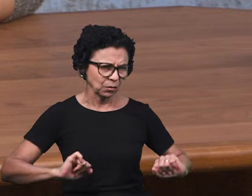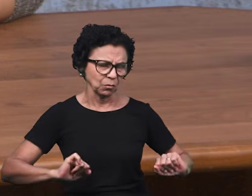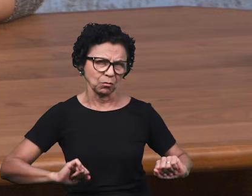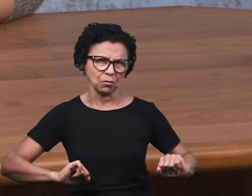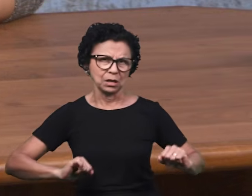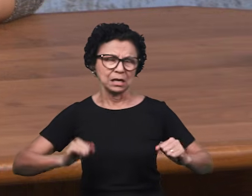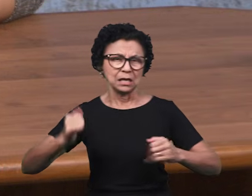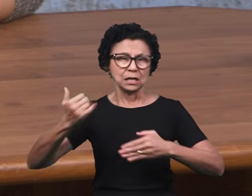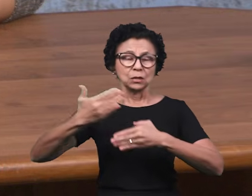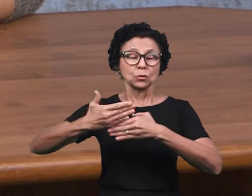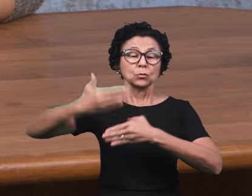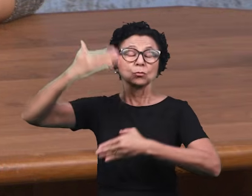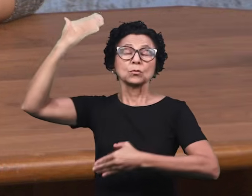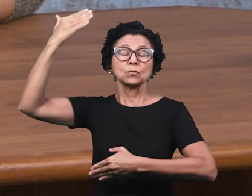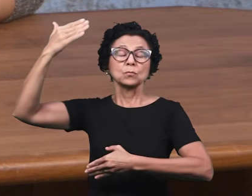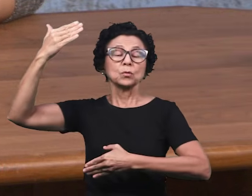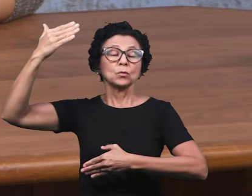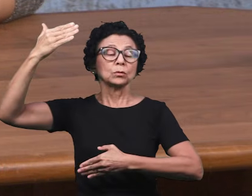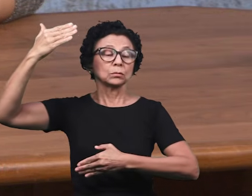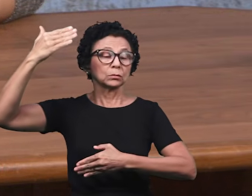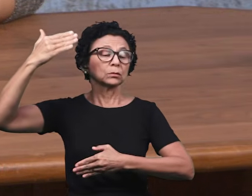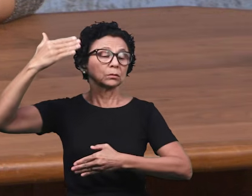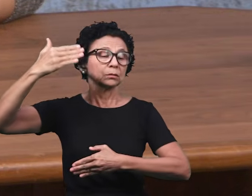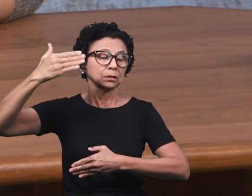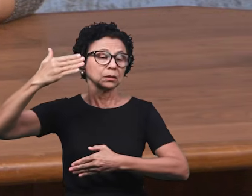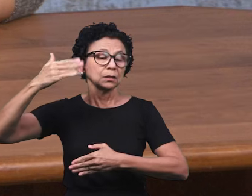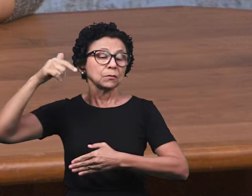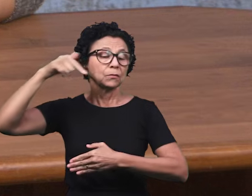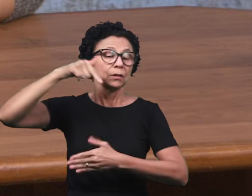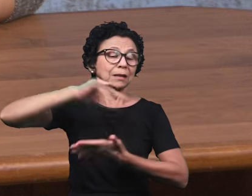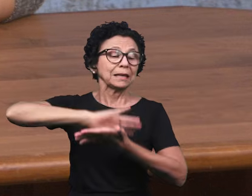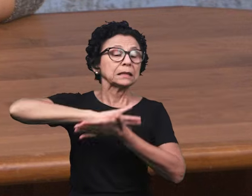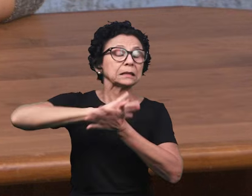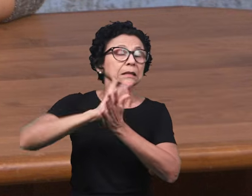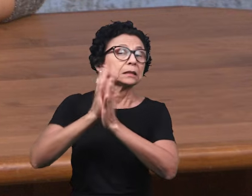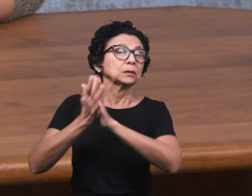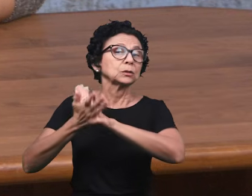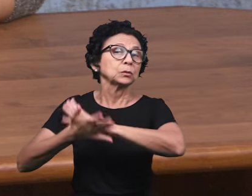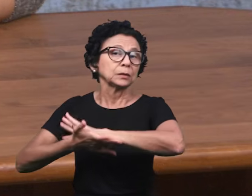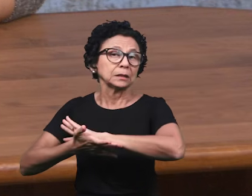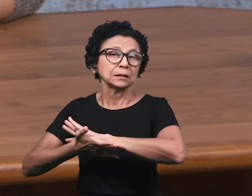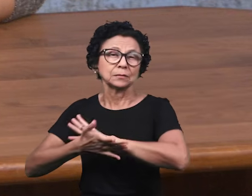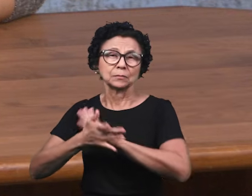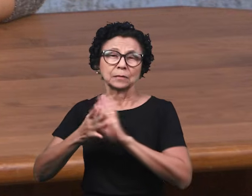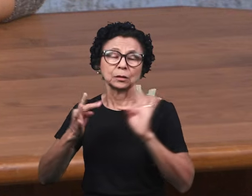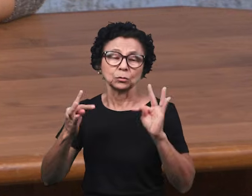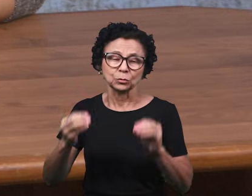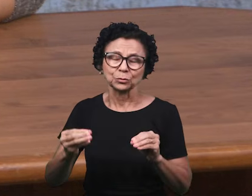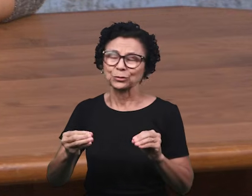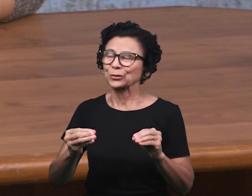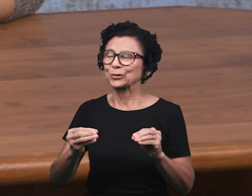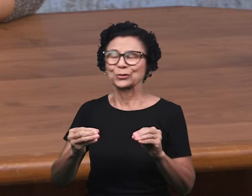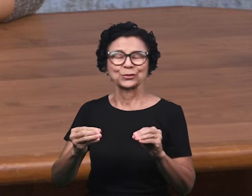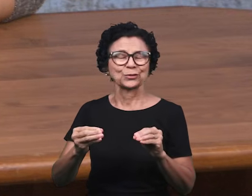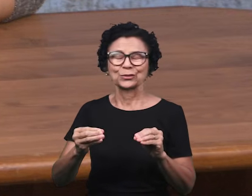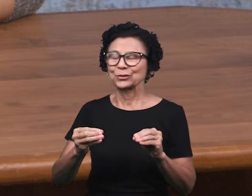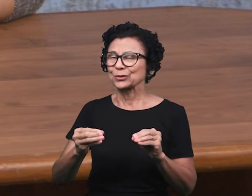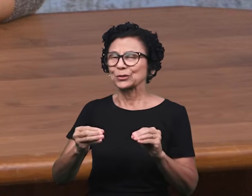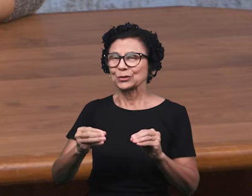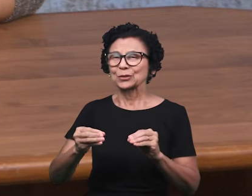e destruí-os. Não façais, porém, uma destruição final. Tirai as